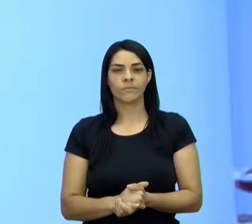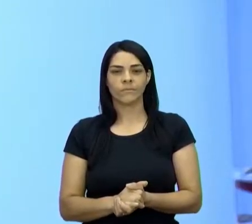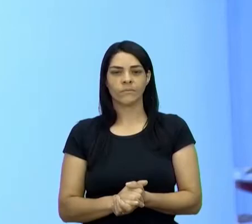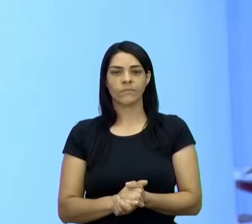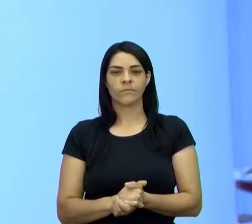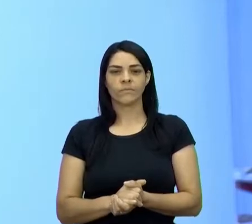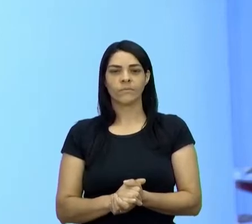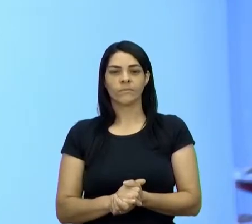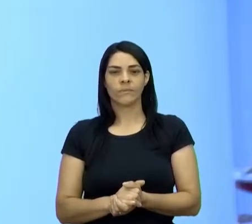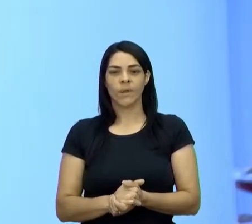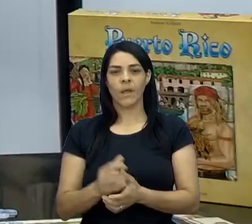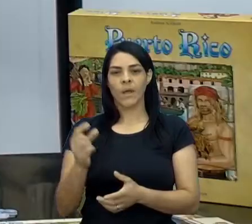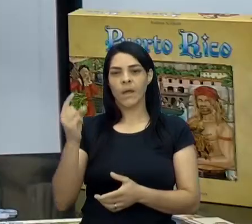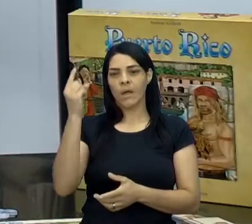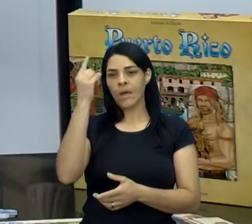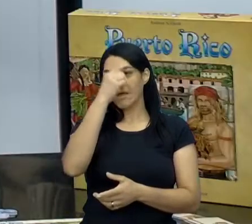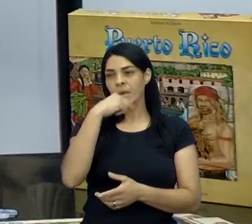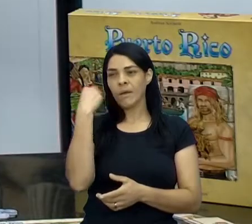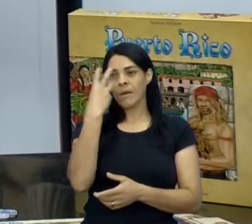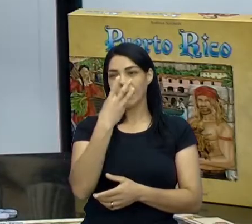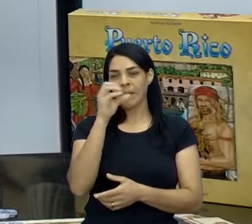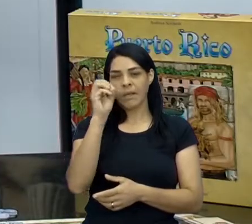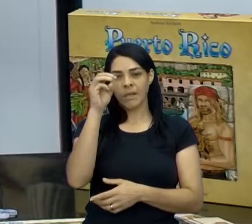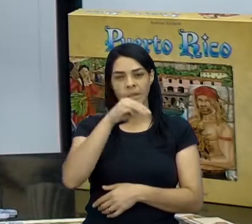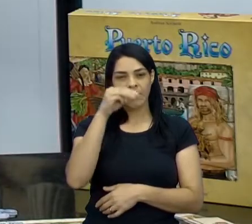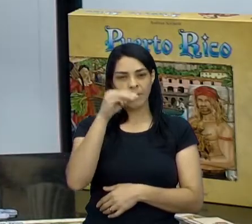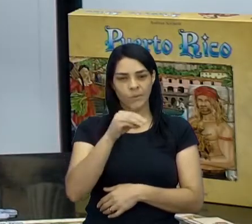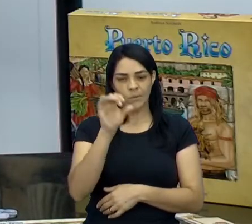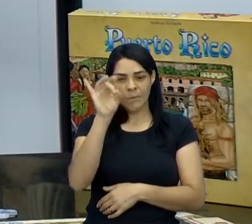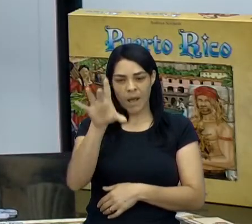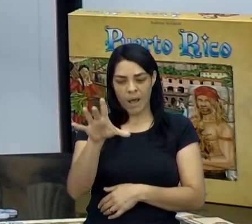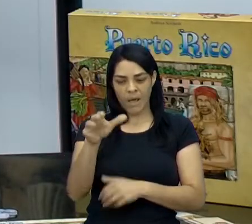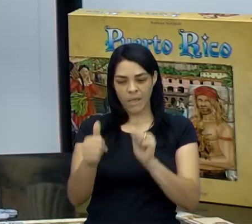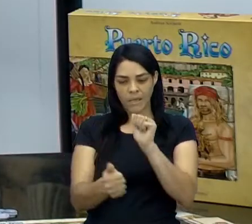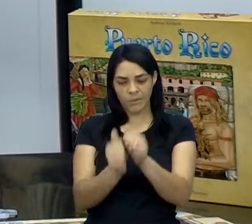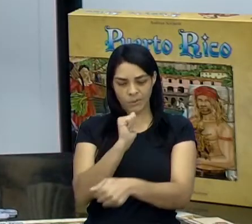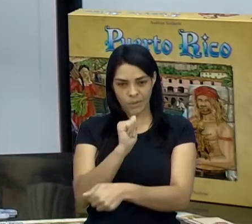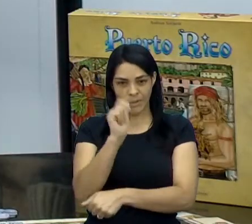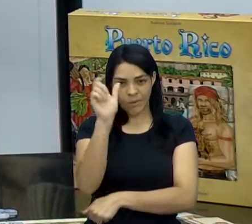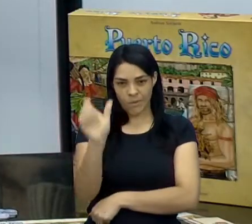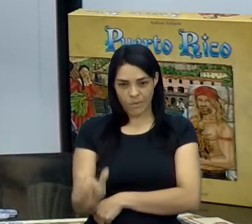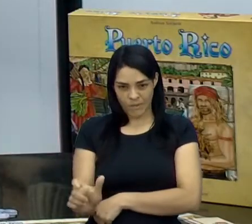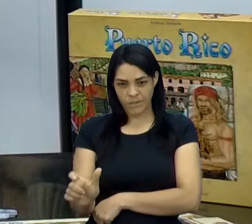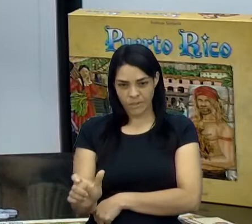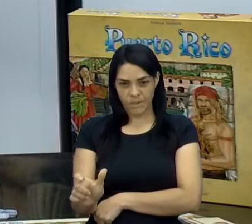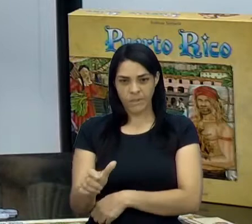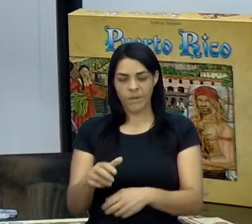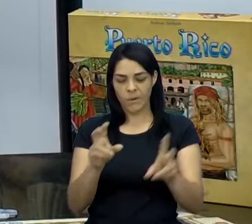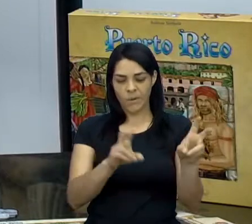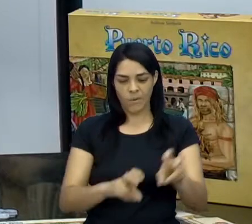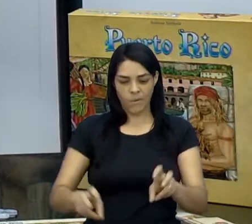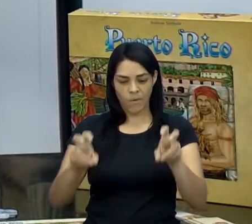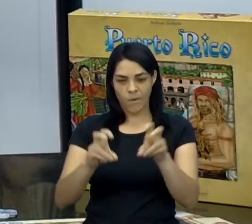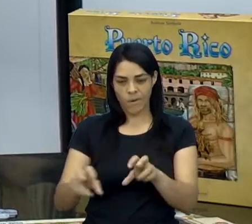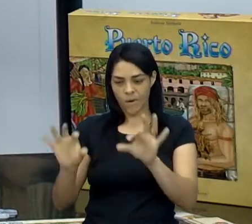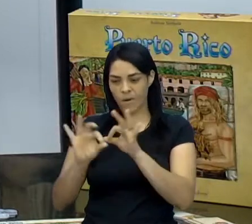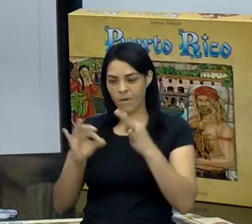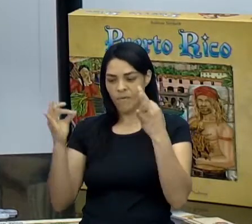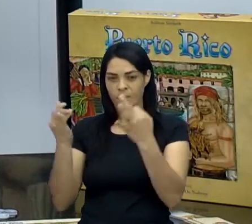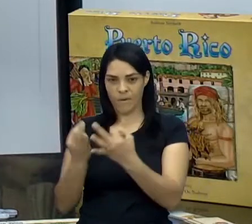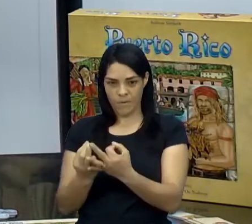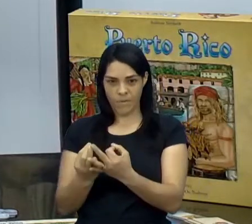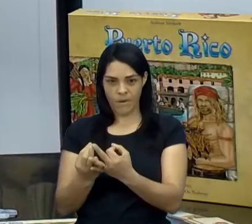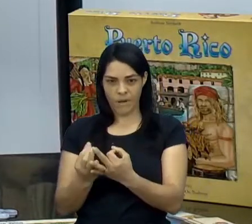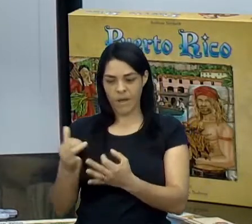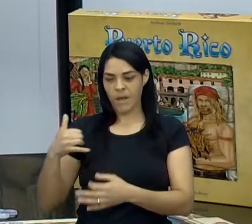Duração de uma partida, 30 minutos por jogador. E o Agrícola ele tem uma versão família que tem uma menor duração. Idade, a partir